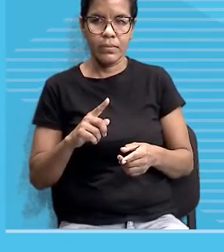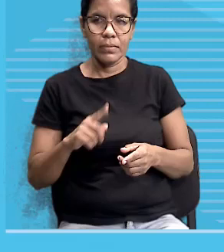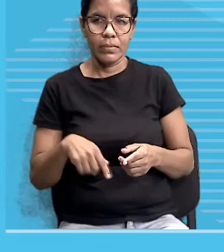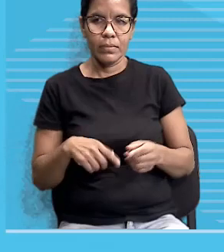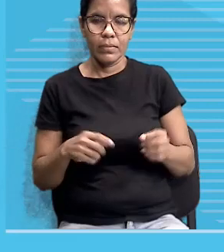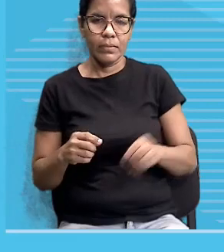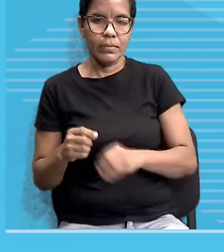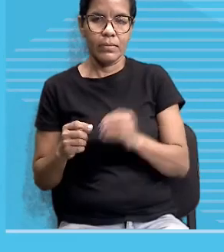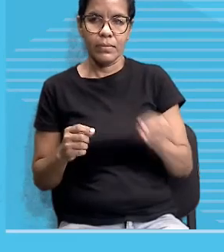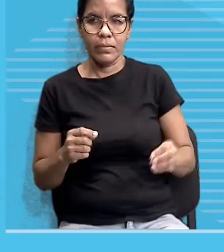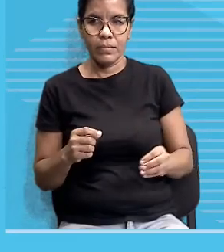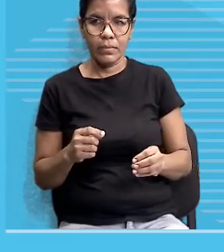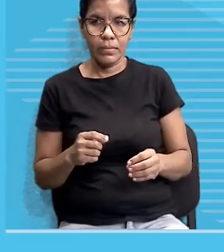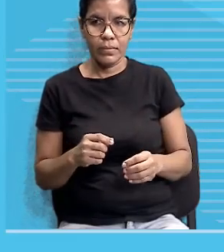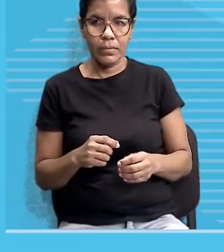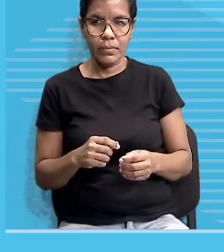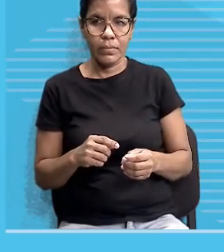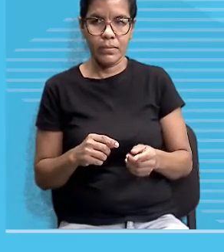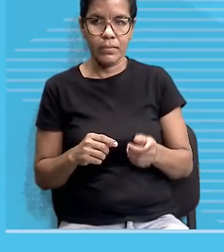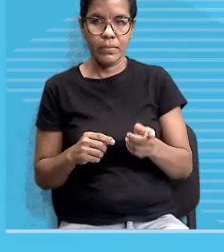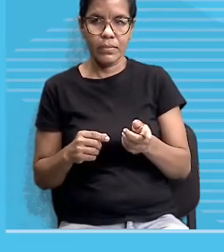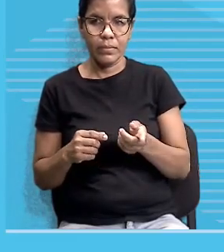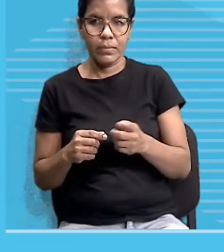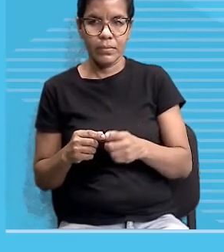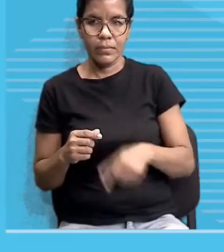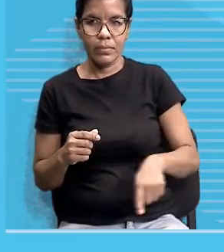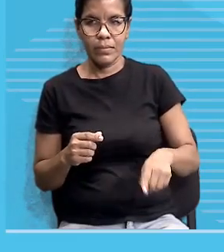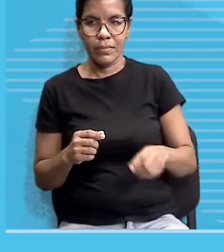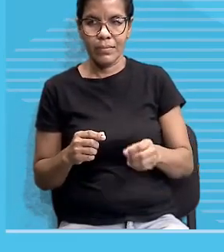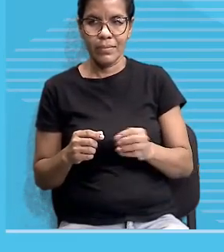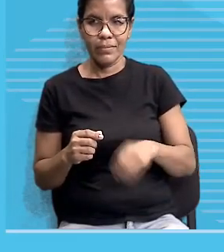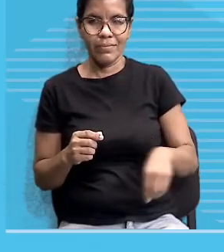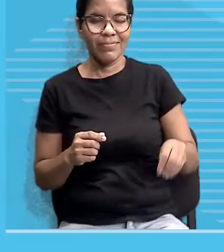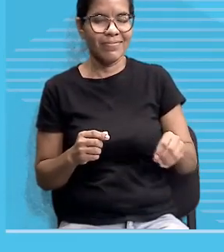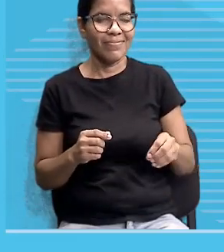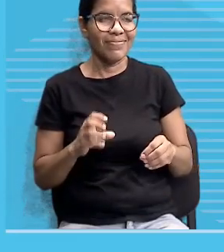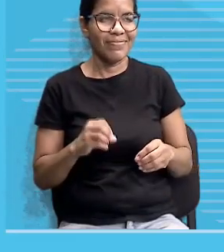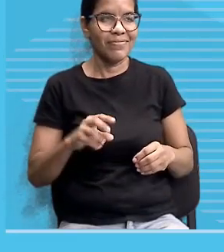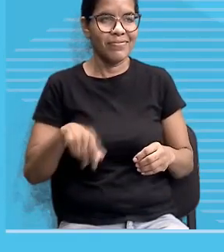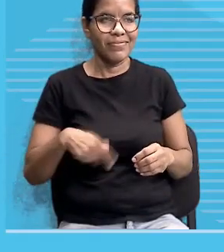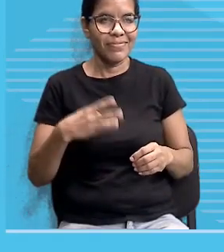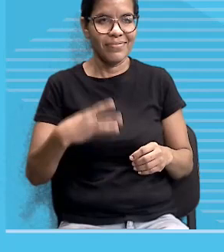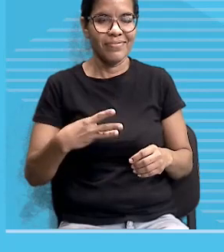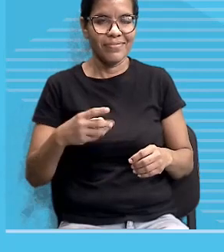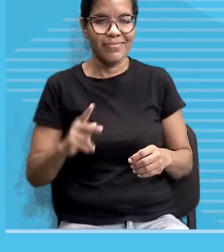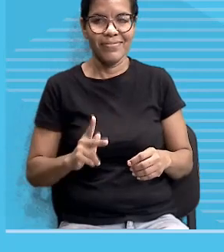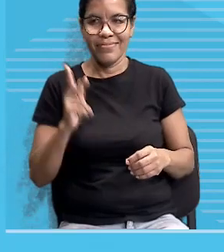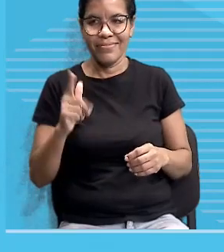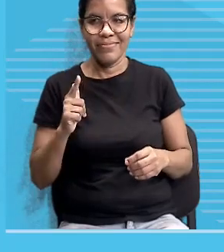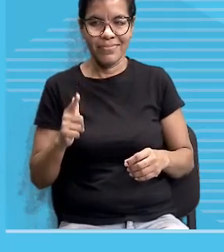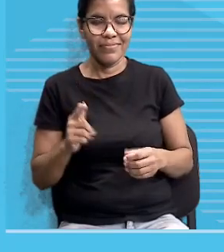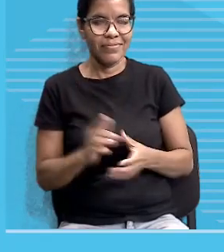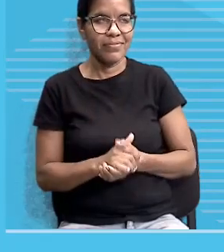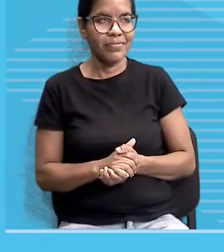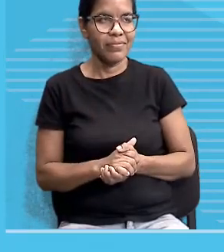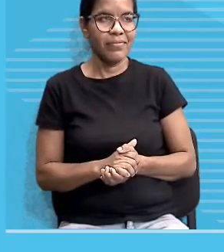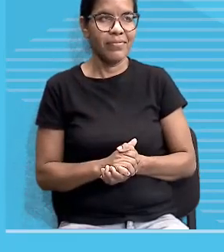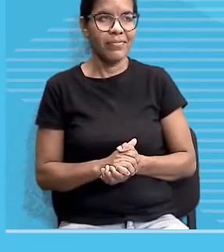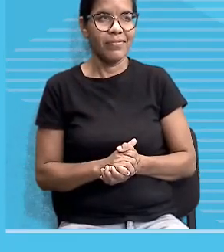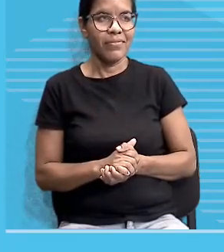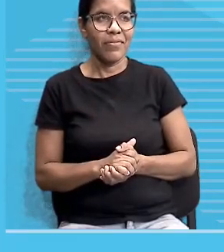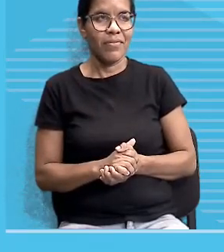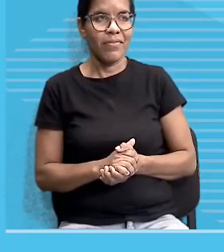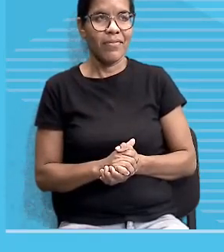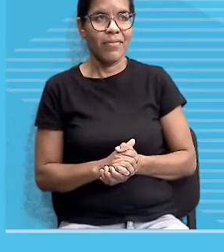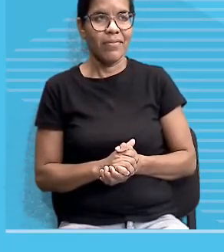0,3 quilograma Beleza agora é só aplicar na minha